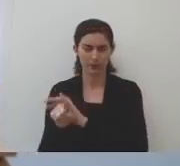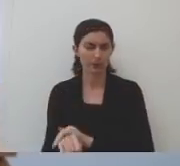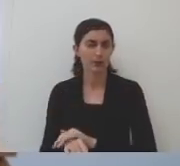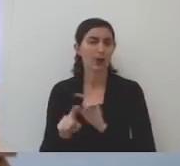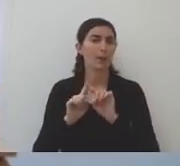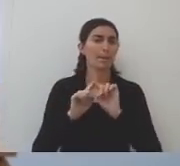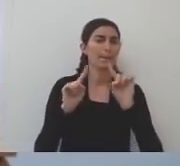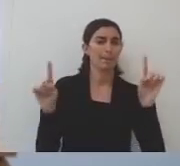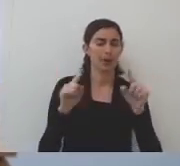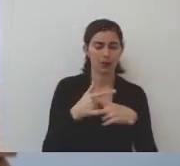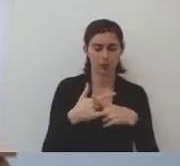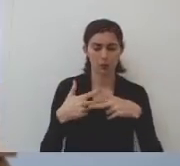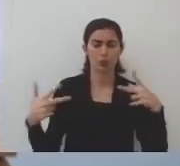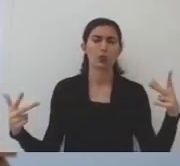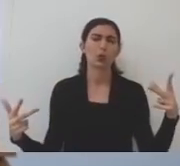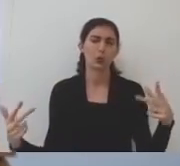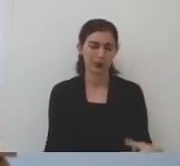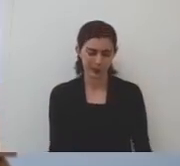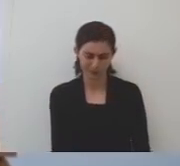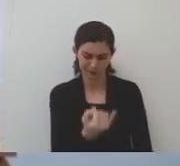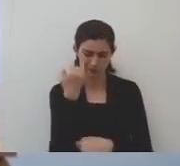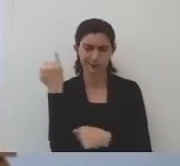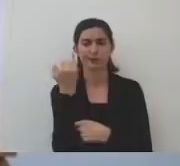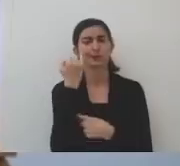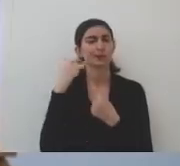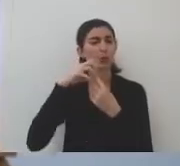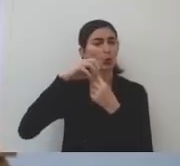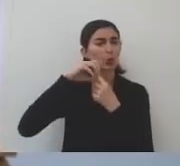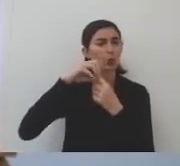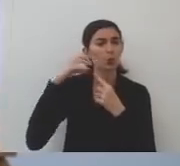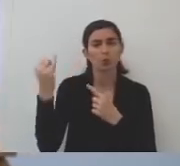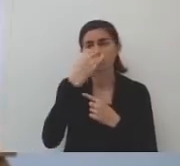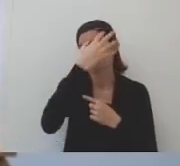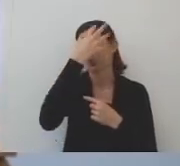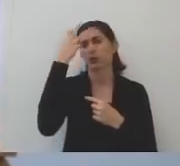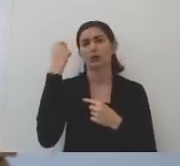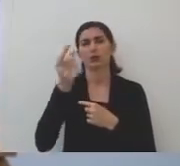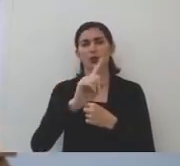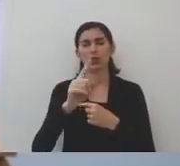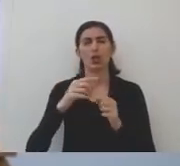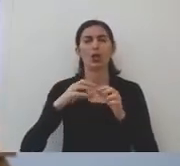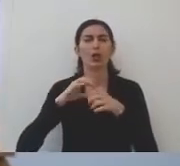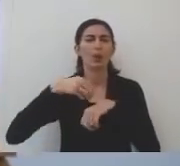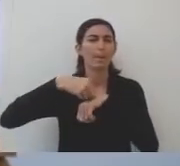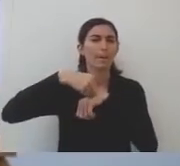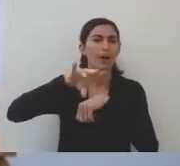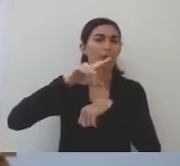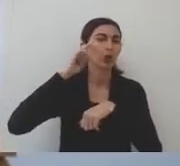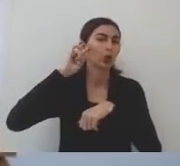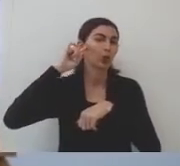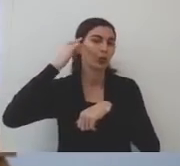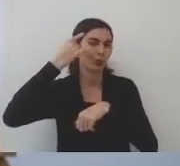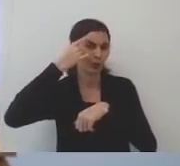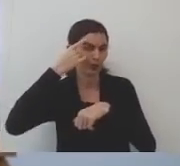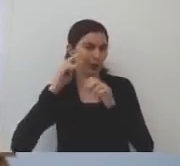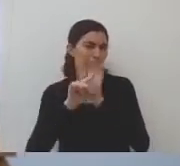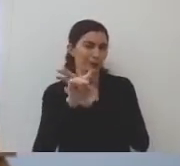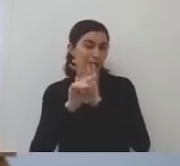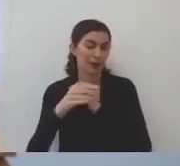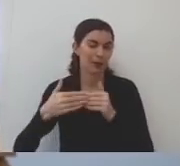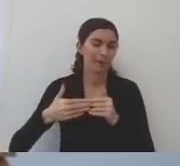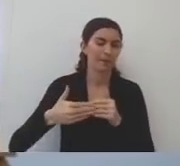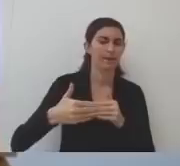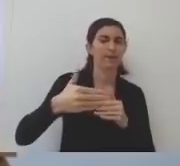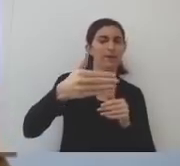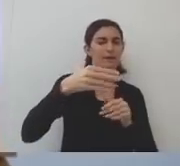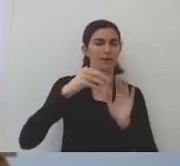questionamentos, mas uma coisa extremamente importante que a gente não pode esquecer é de deixar dúvidas nessas questões. A partir do momento em que